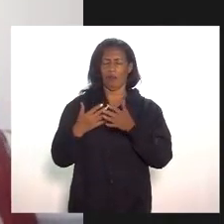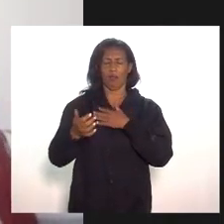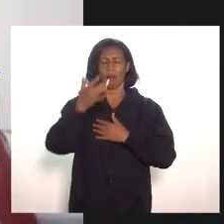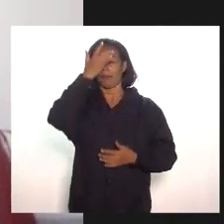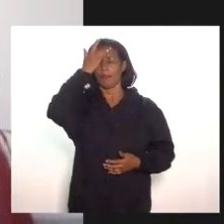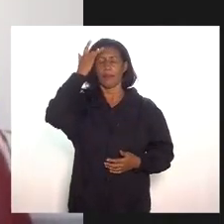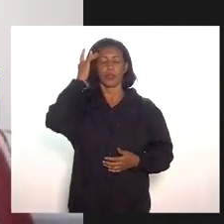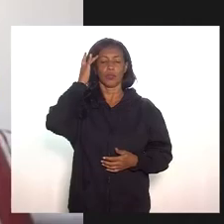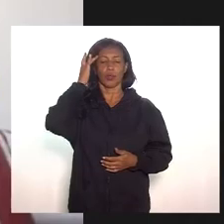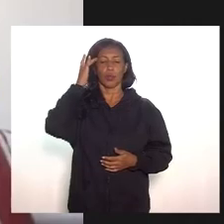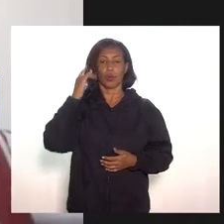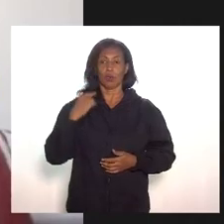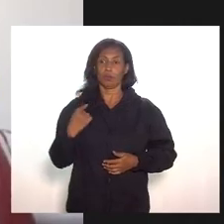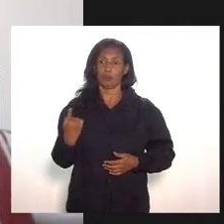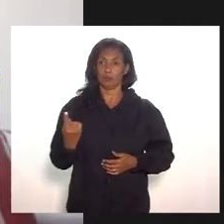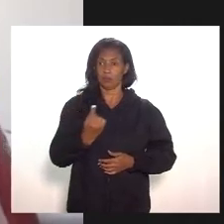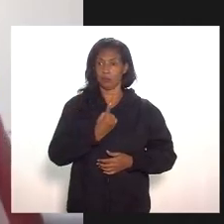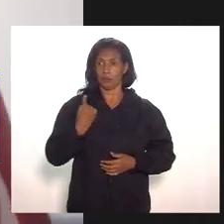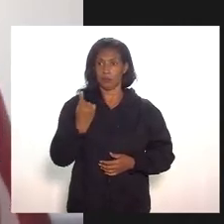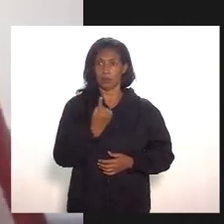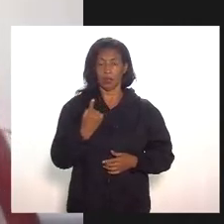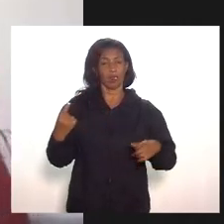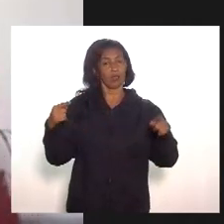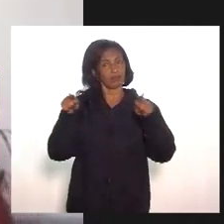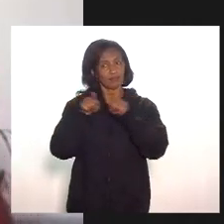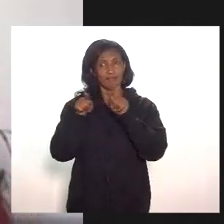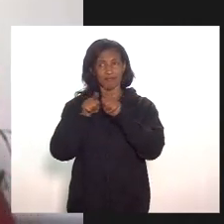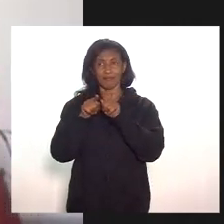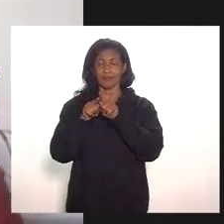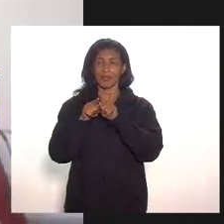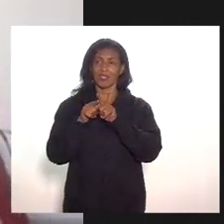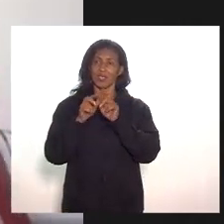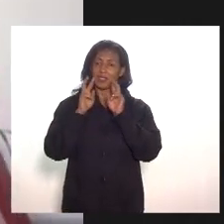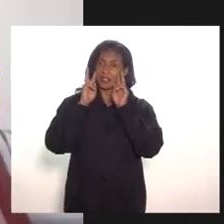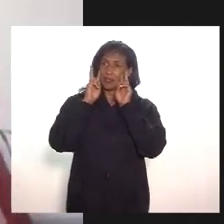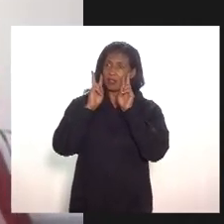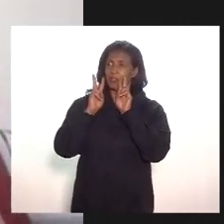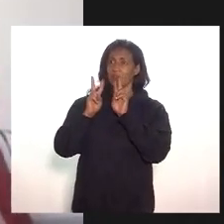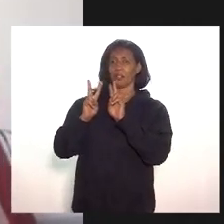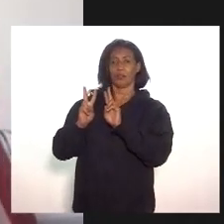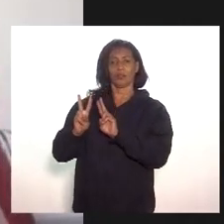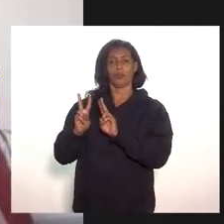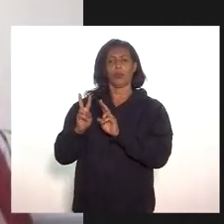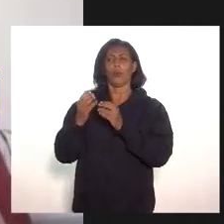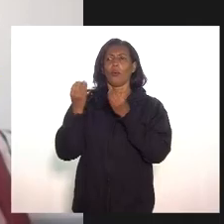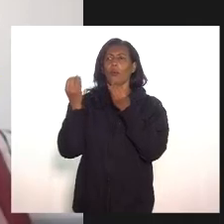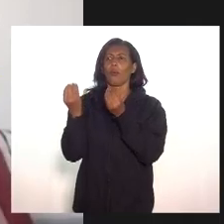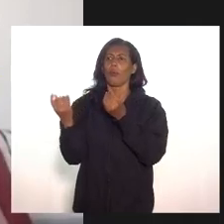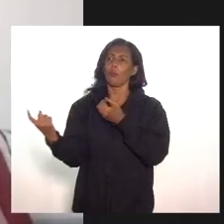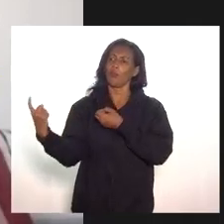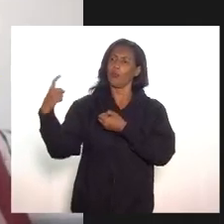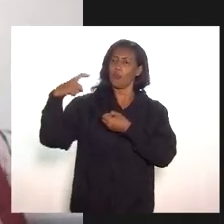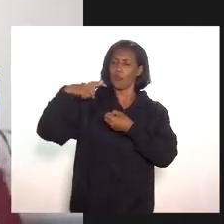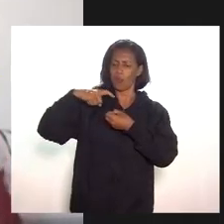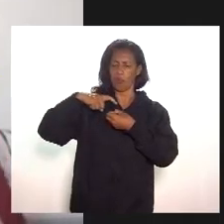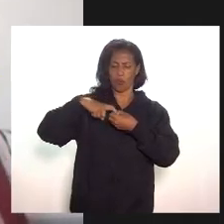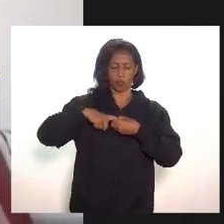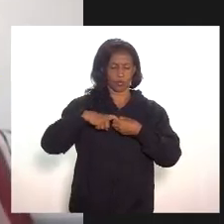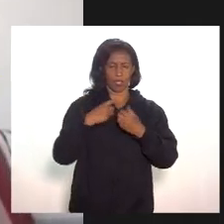pessoa, estamos também olhando em que condições o retorno às aulas pode ser